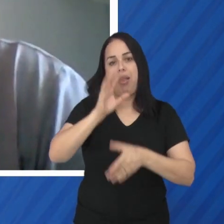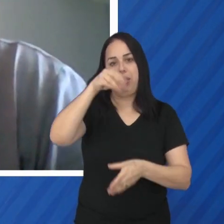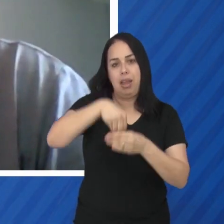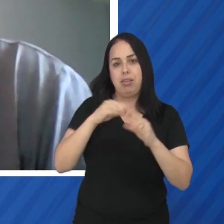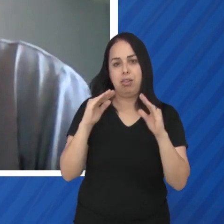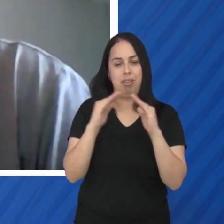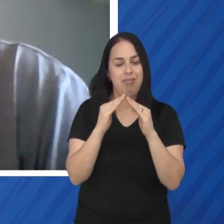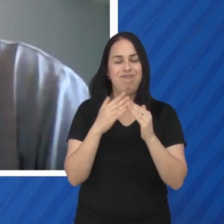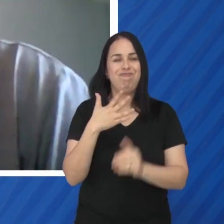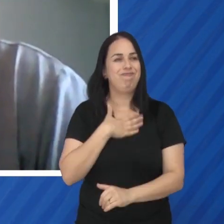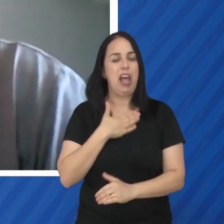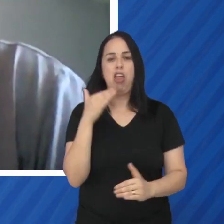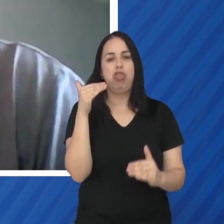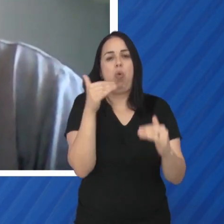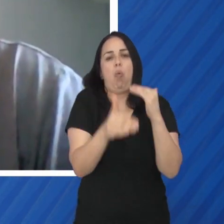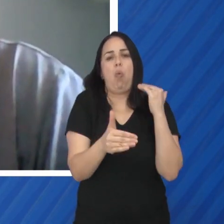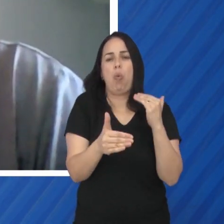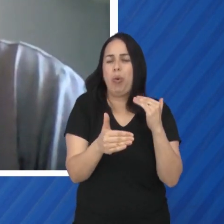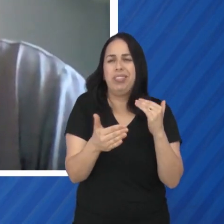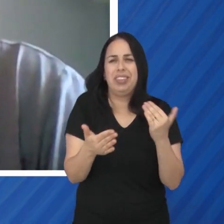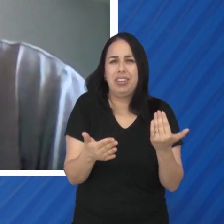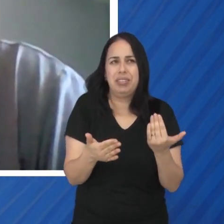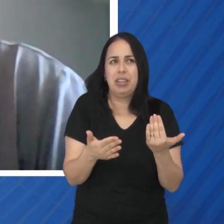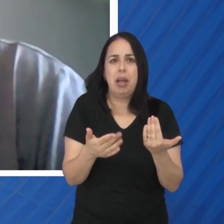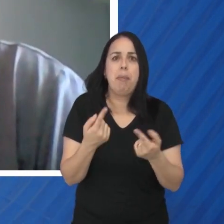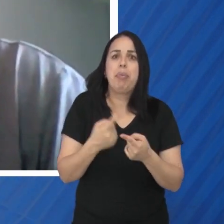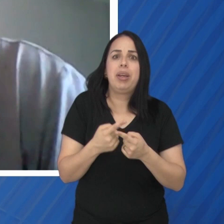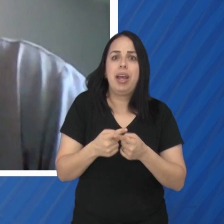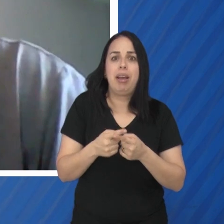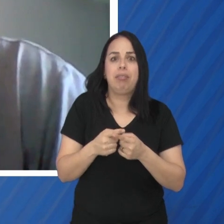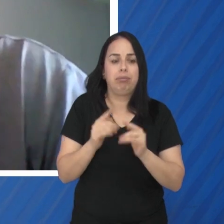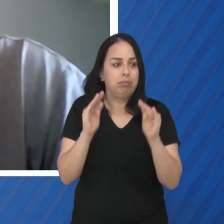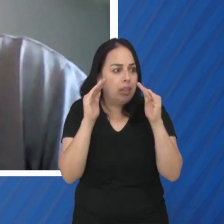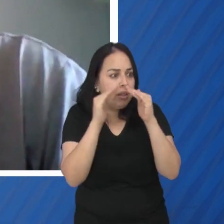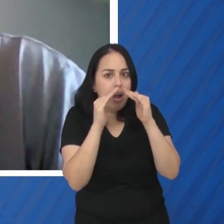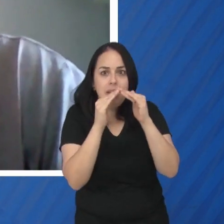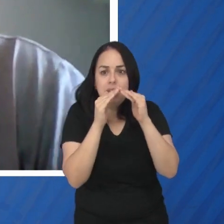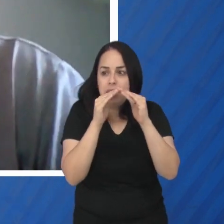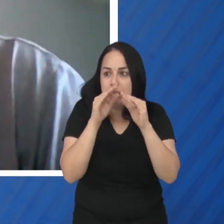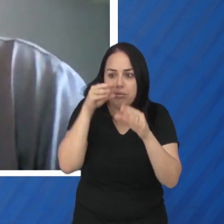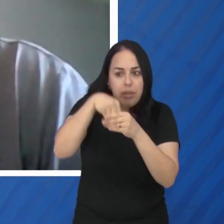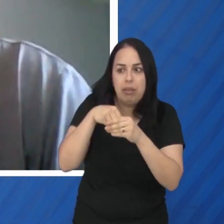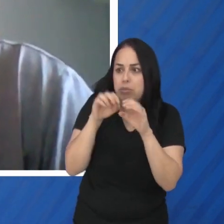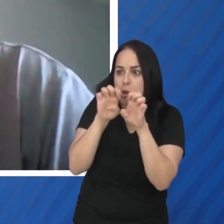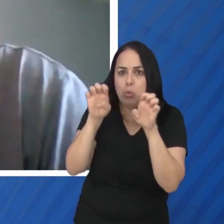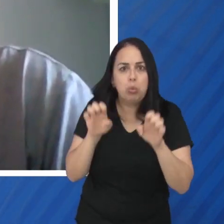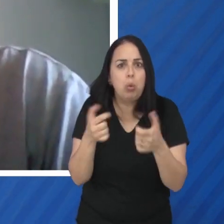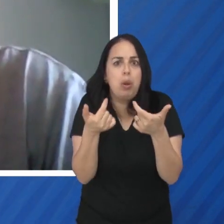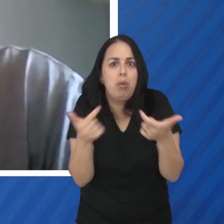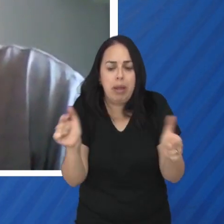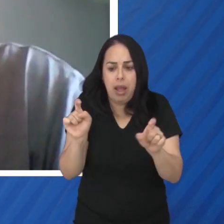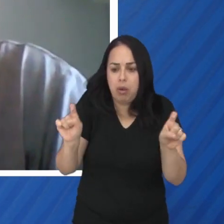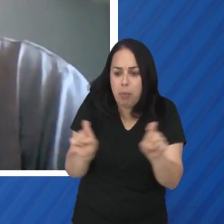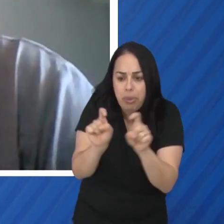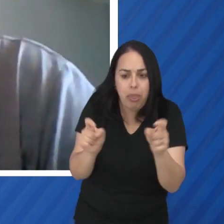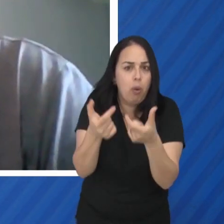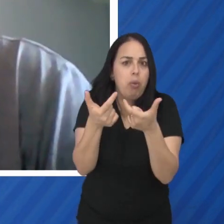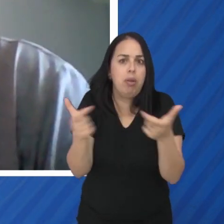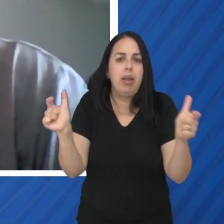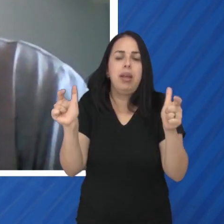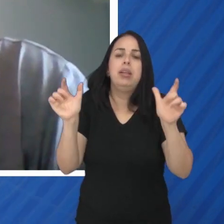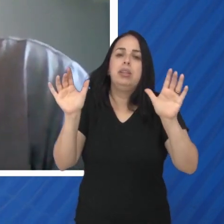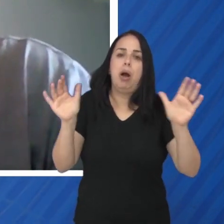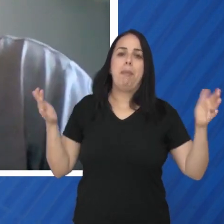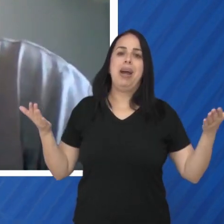remoto, eu era um pouco contra, né, não tinha estrutura para poder estar trabalhando, né, nesse formato, era tudo